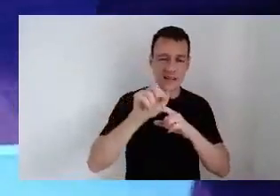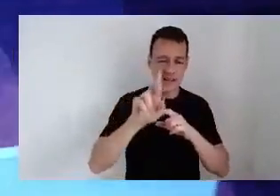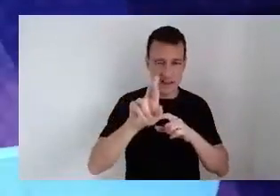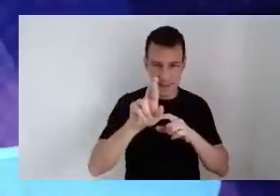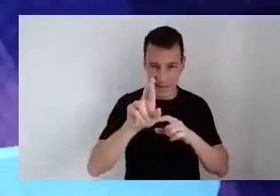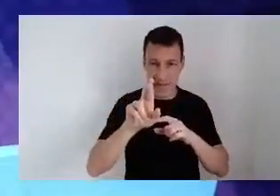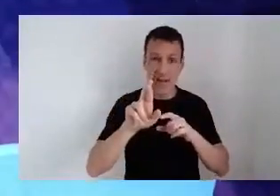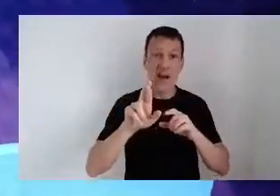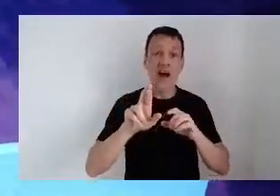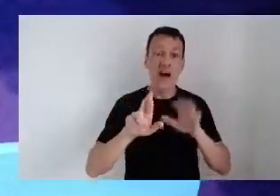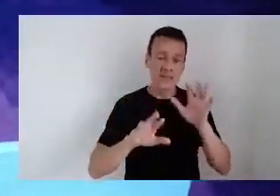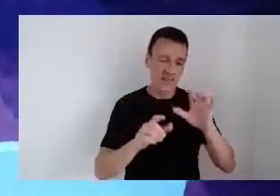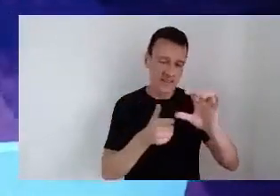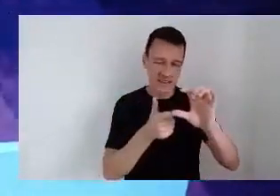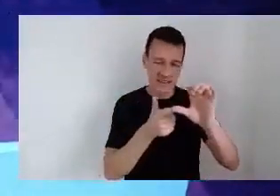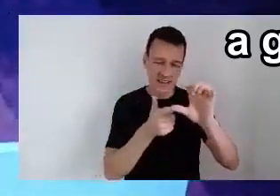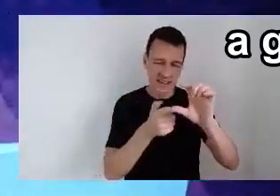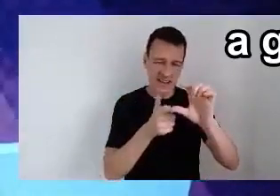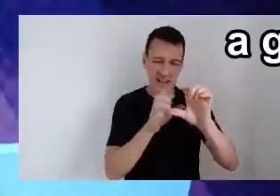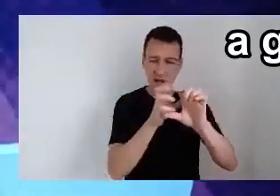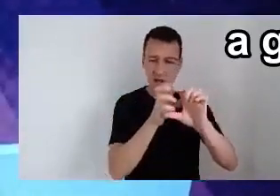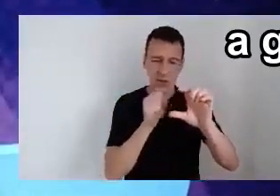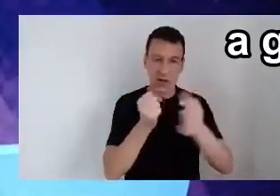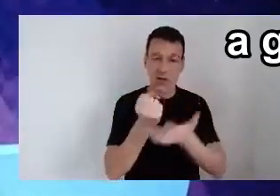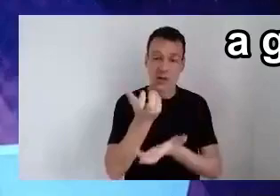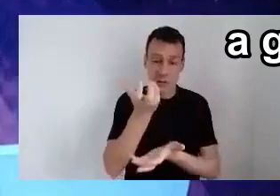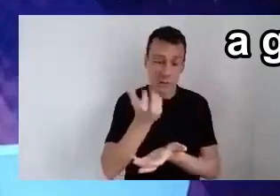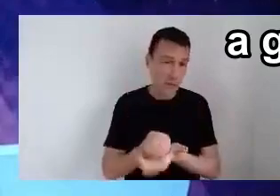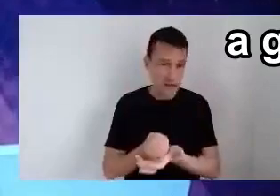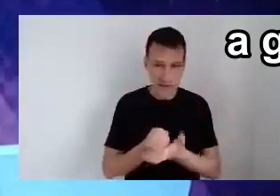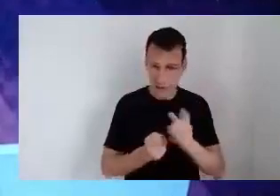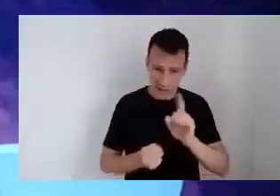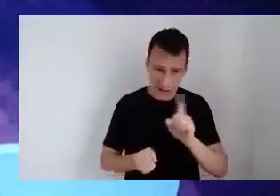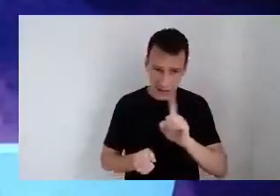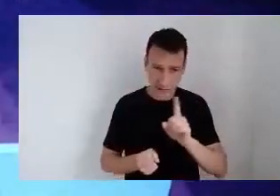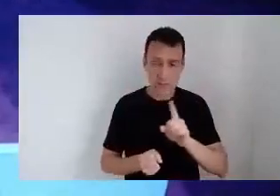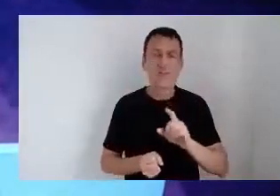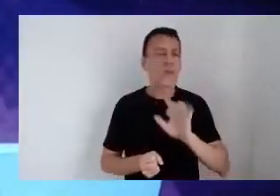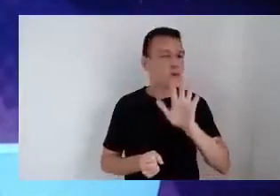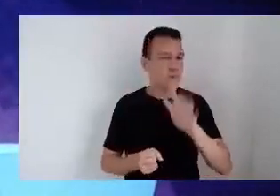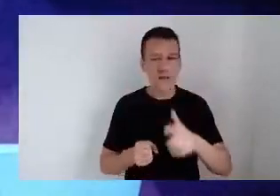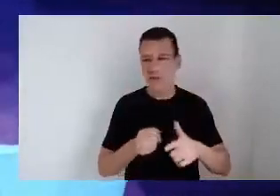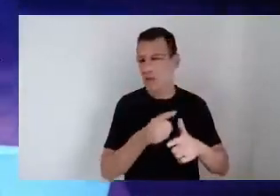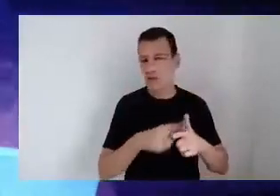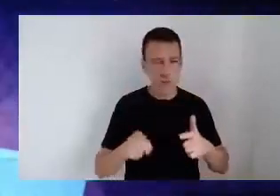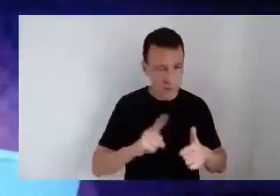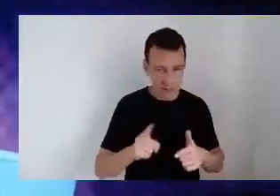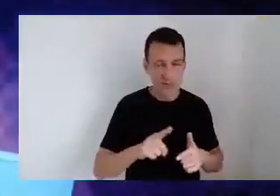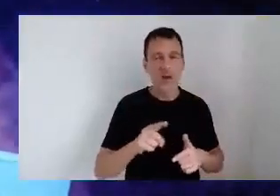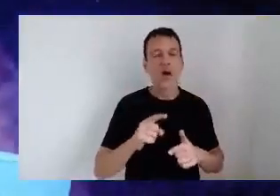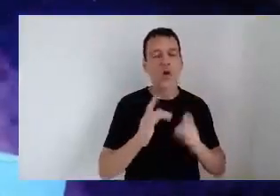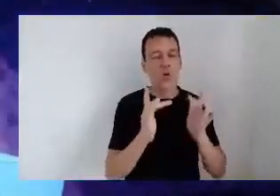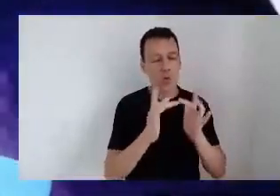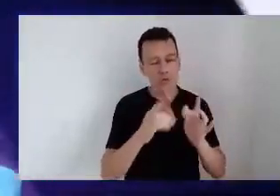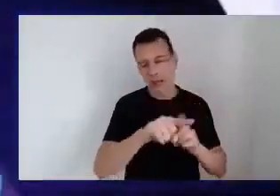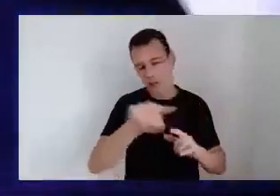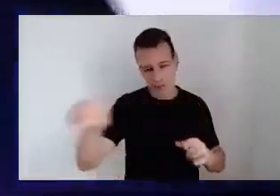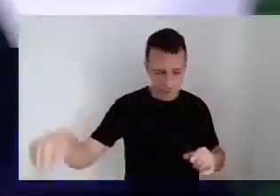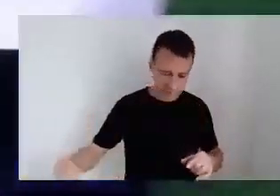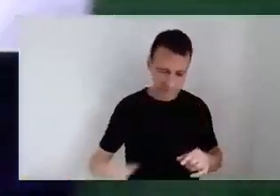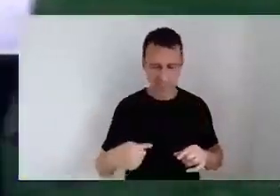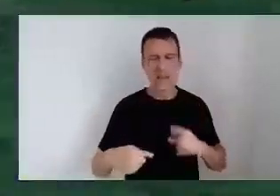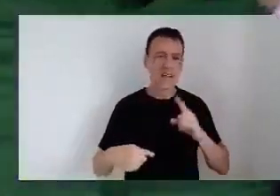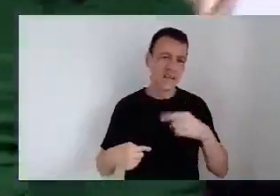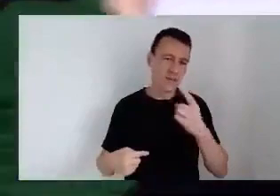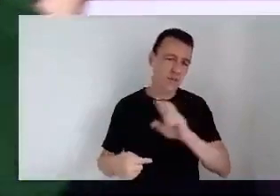de clicar para baixar a apresentação, a gente já testou que o contato vai para a nossa base de dados e a gente envia depois. Isso. Só isso. É isso. Muito